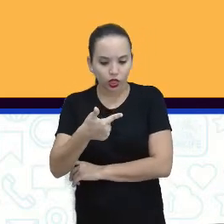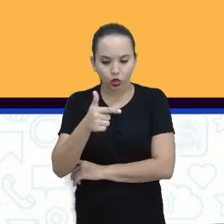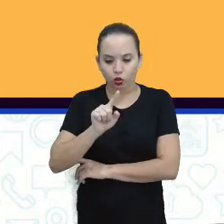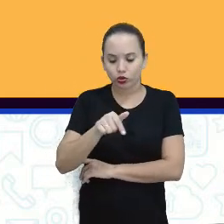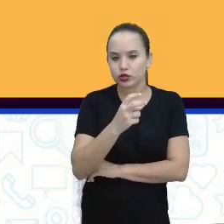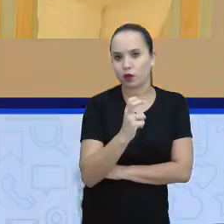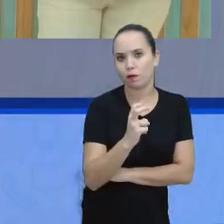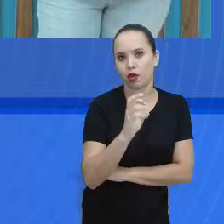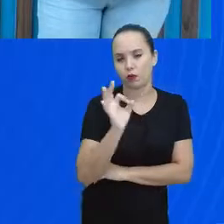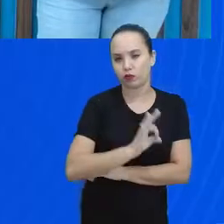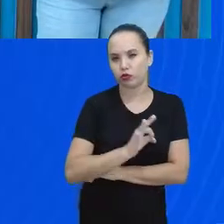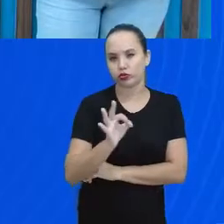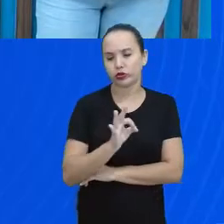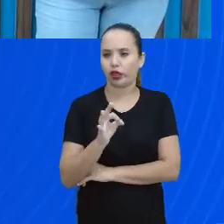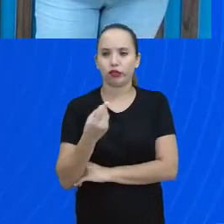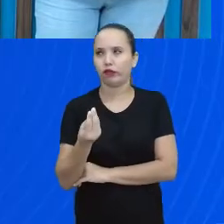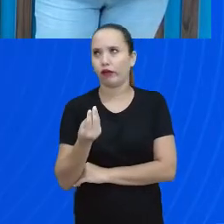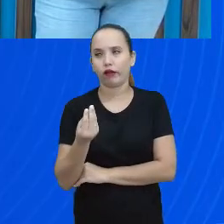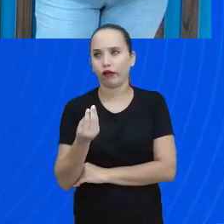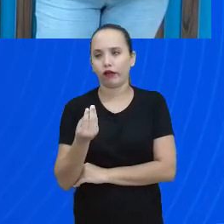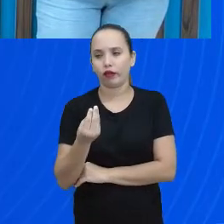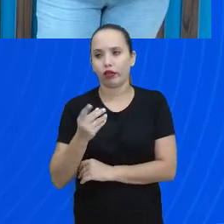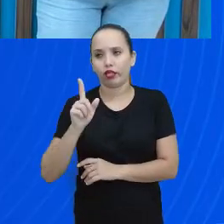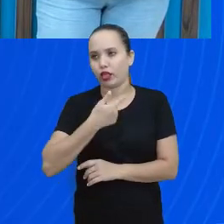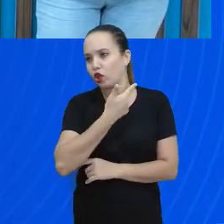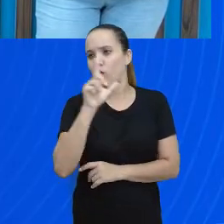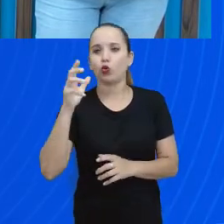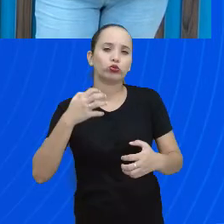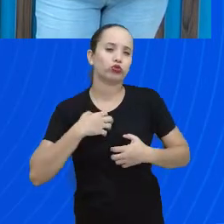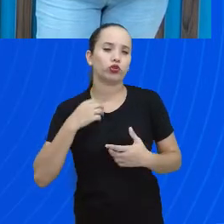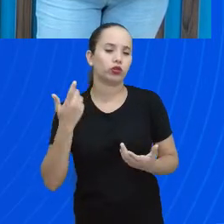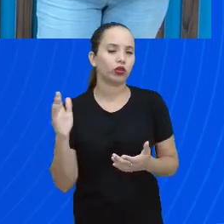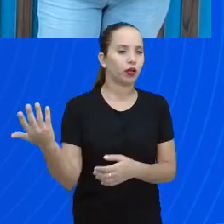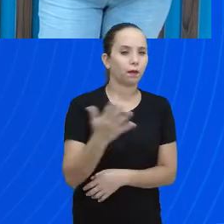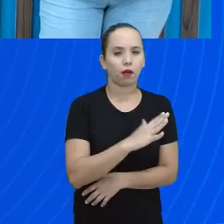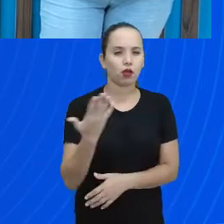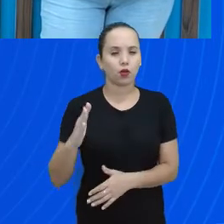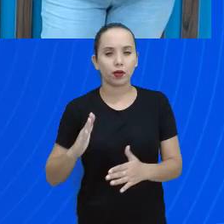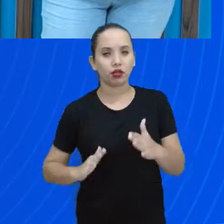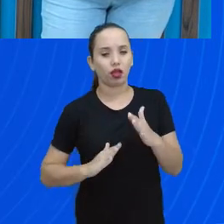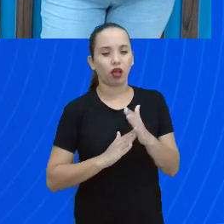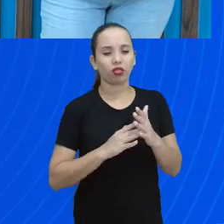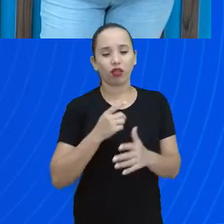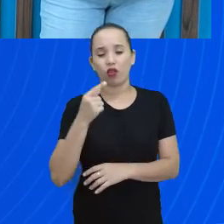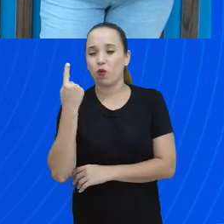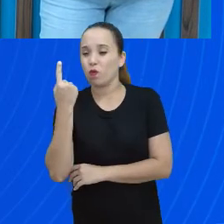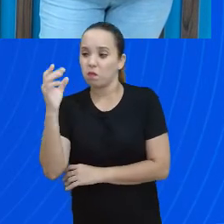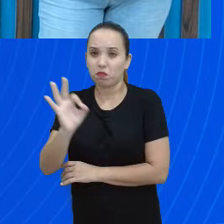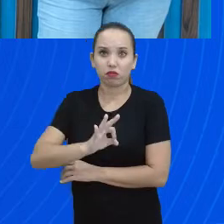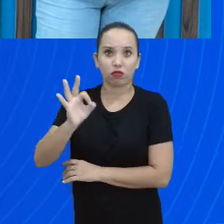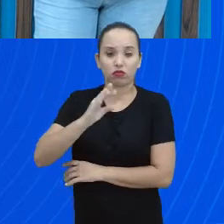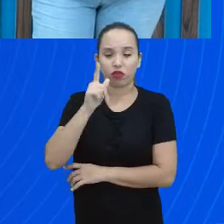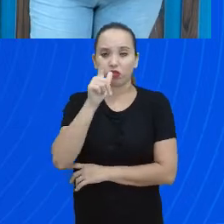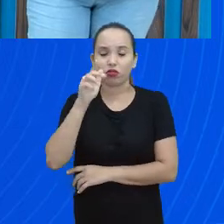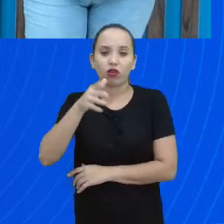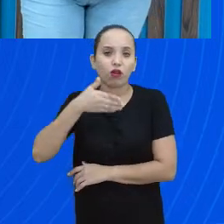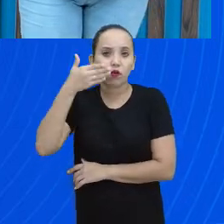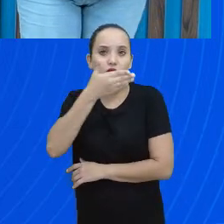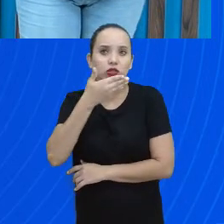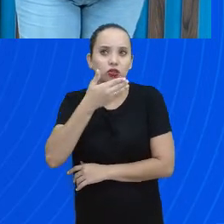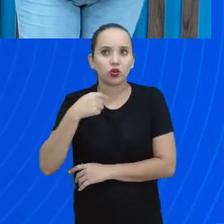2,5% tá em outras formas, né? Então, a gente tem 1% aí no máximo de água doce disponível e a